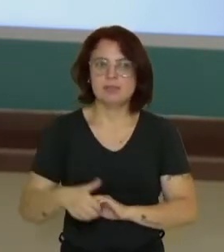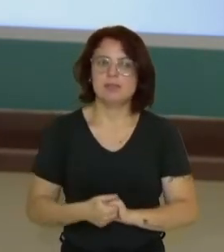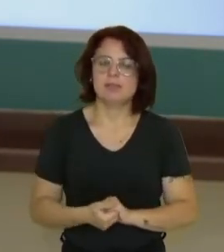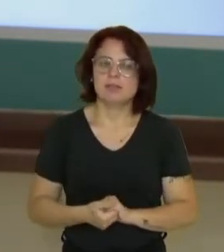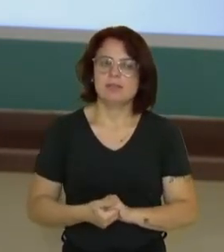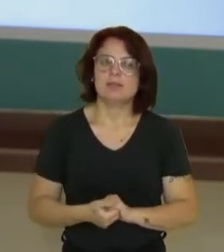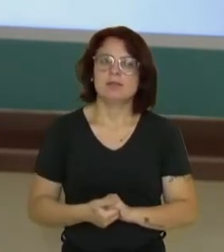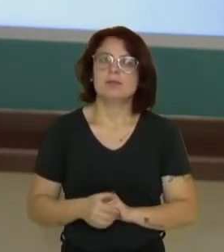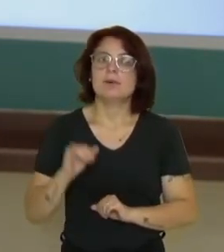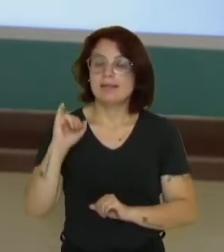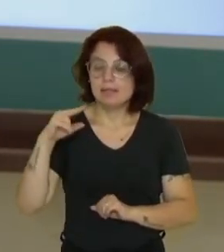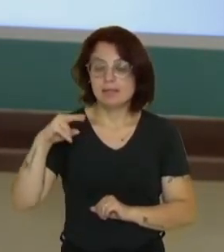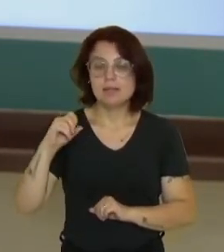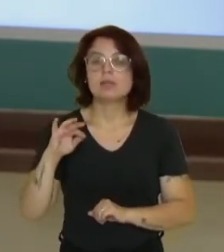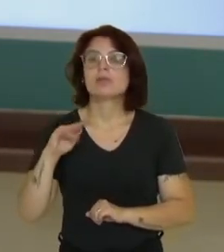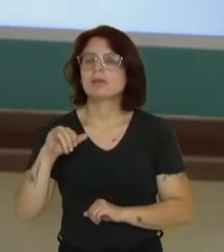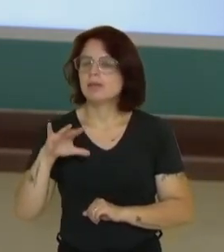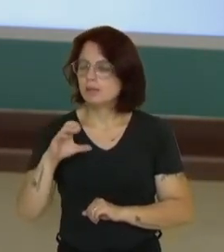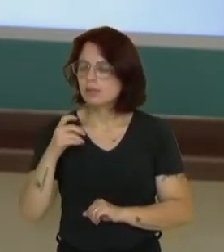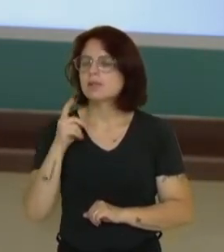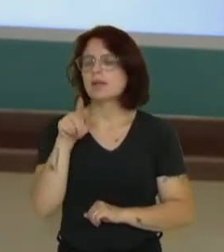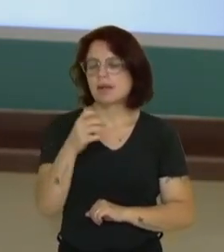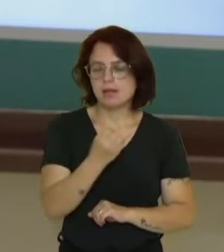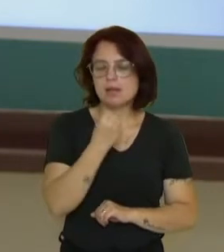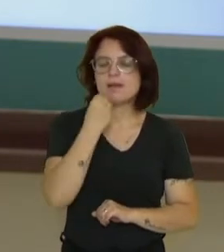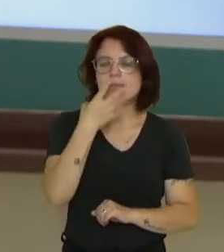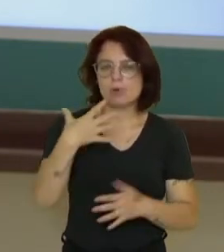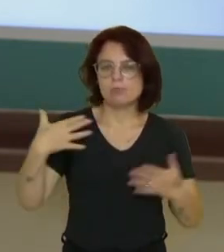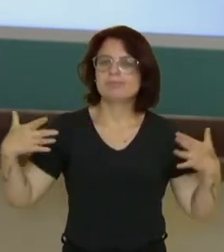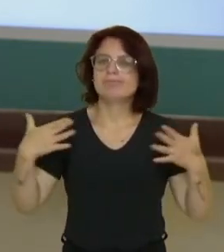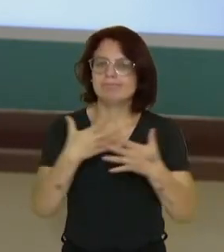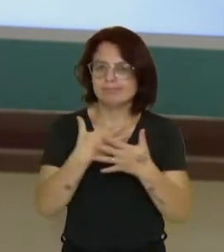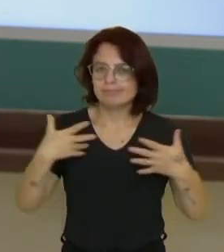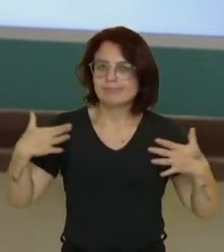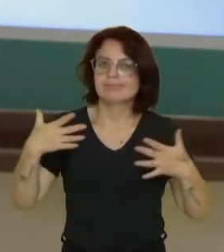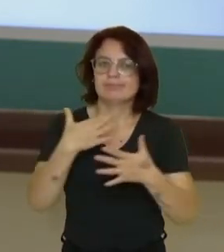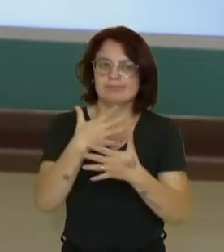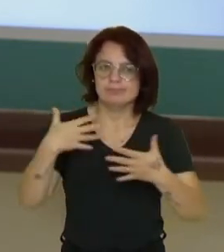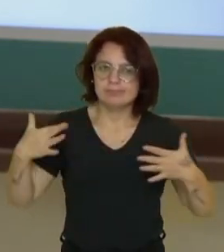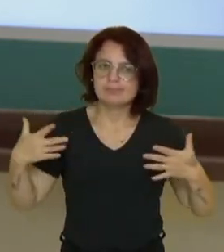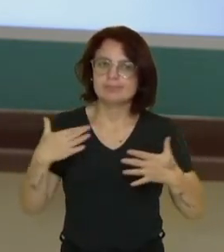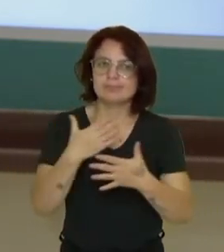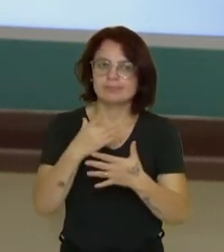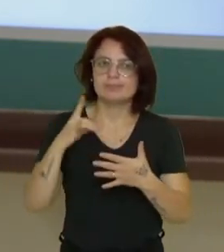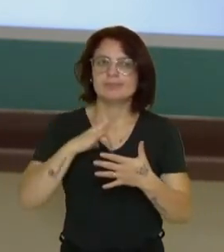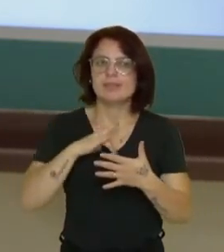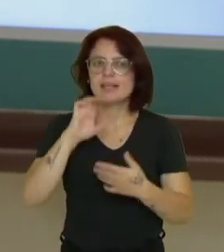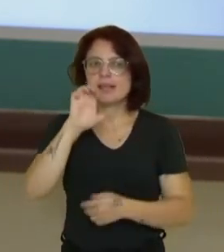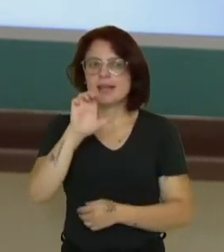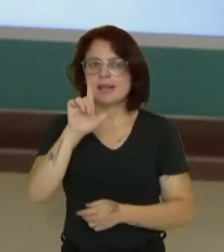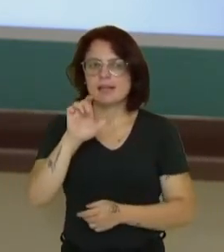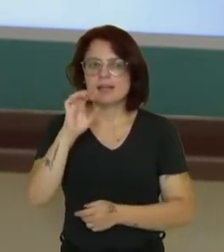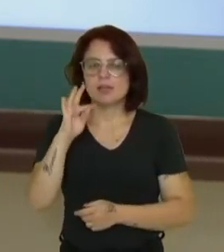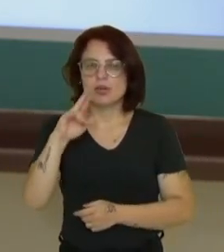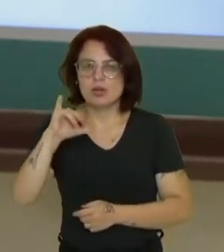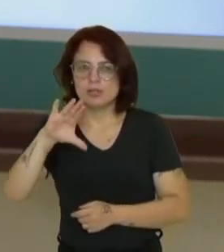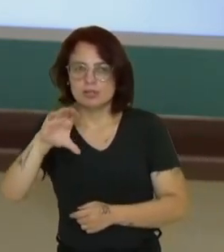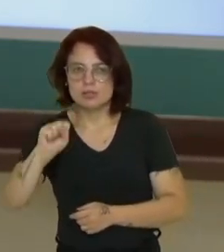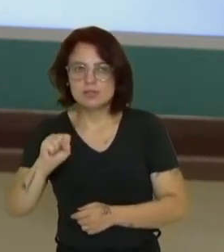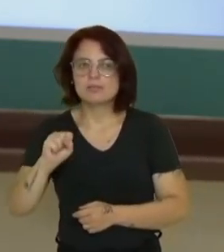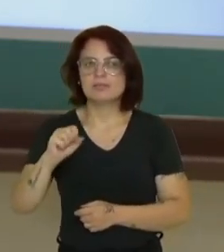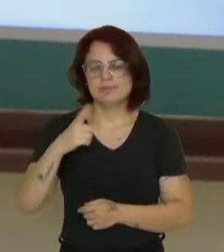em contrapartida, os compostos inorgânicos, eles geralmente são eletrólitos e